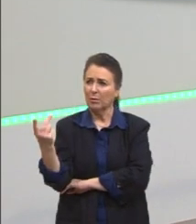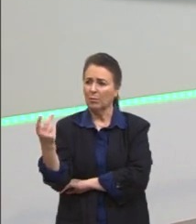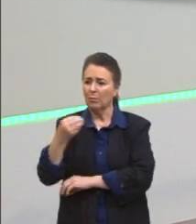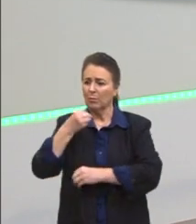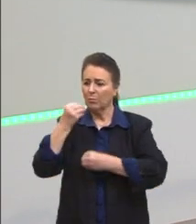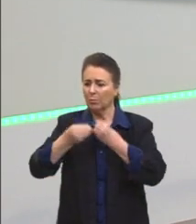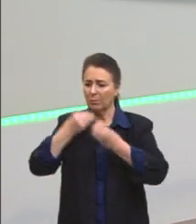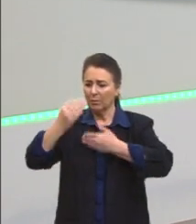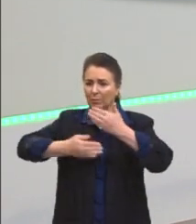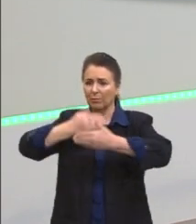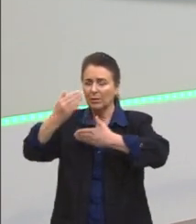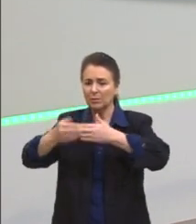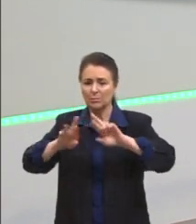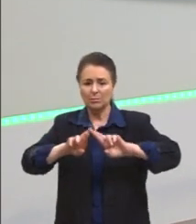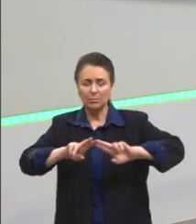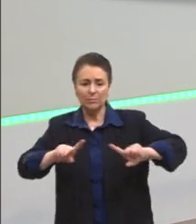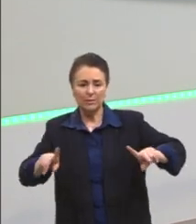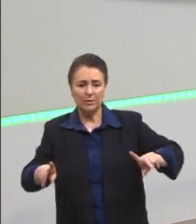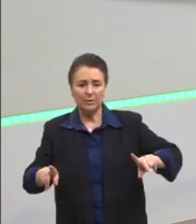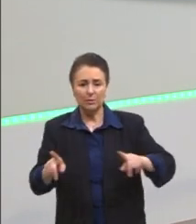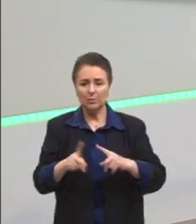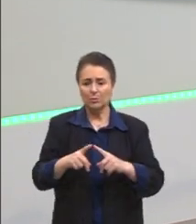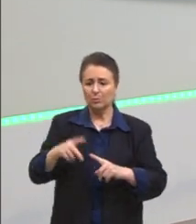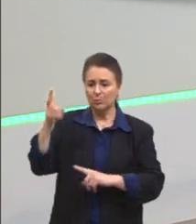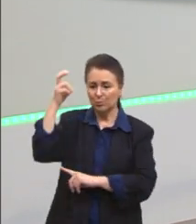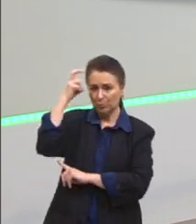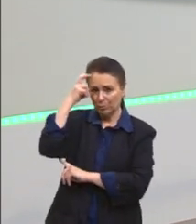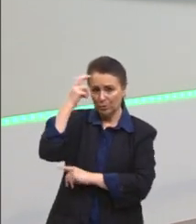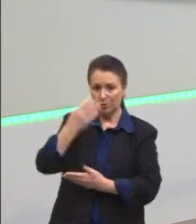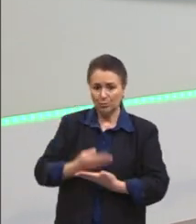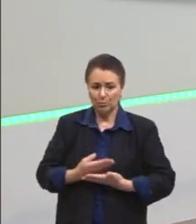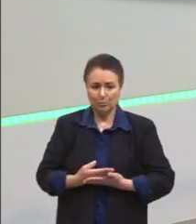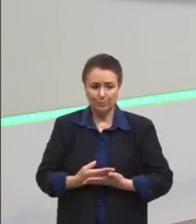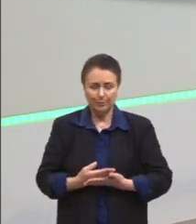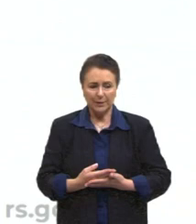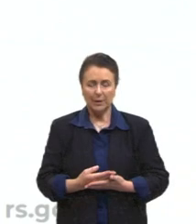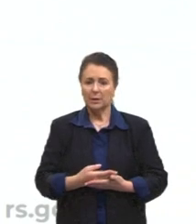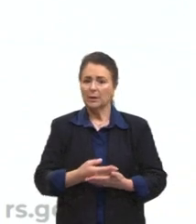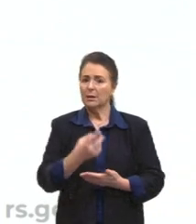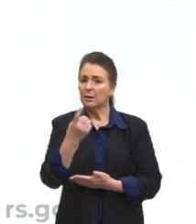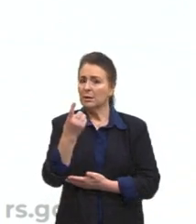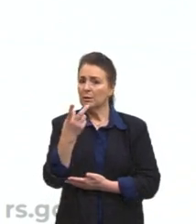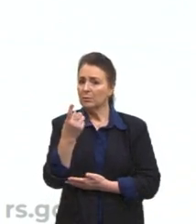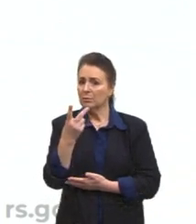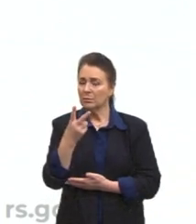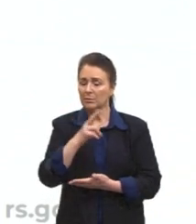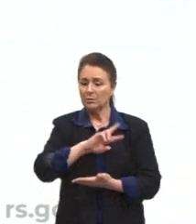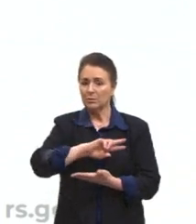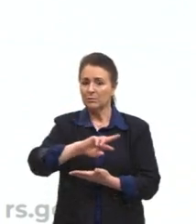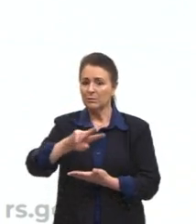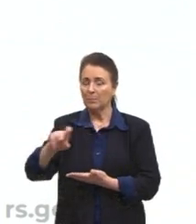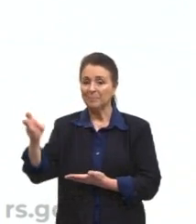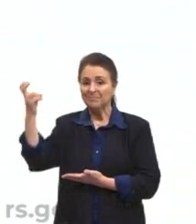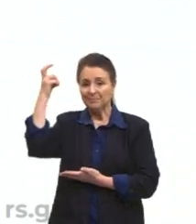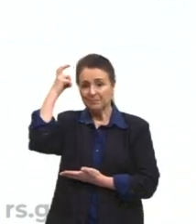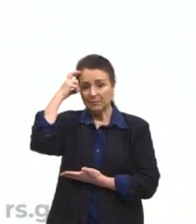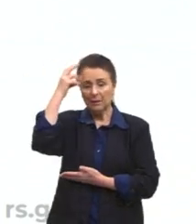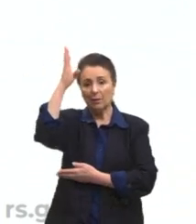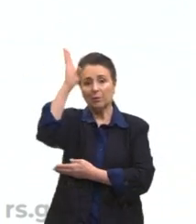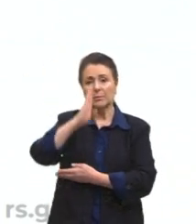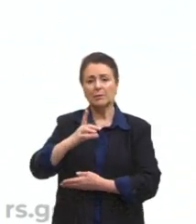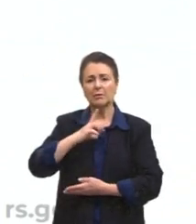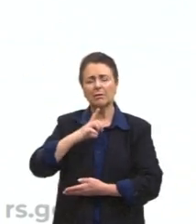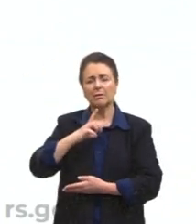avançando as diferentes culturas aí nós estudamos na aula 12 a nossa diversidade cultural o Brasil tem